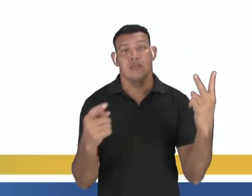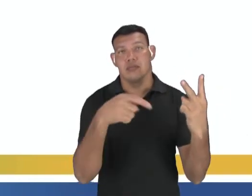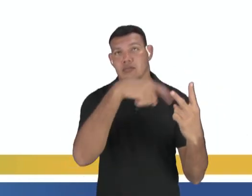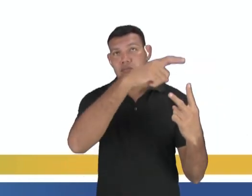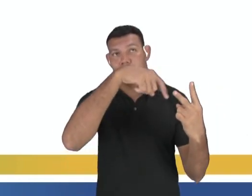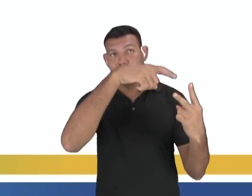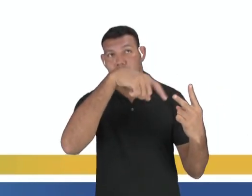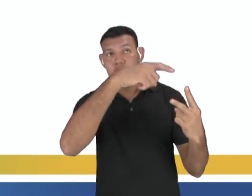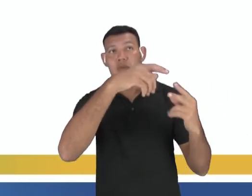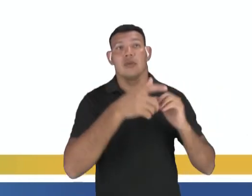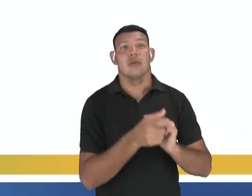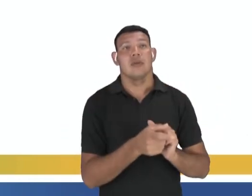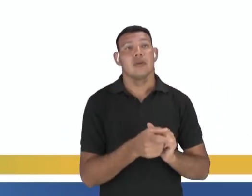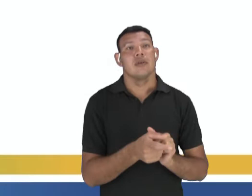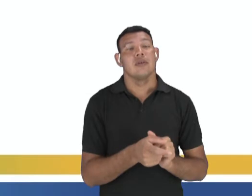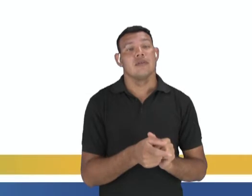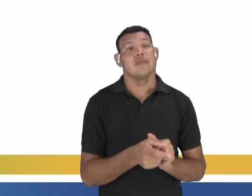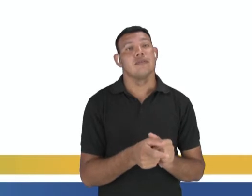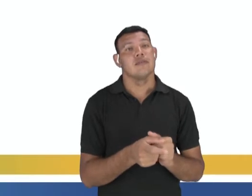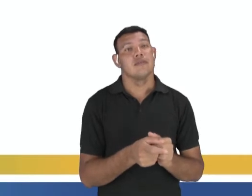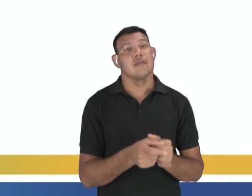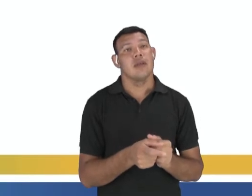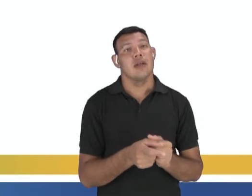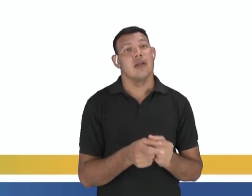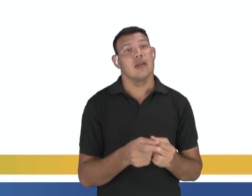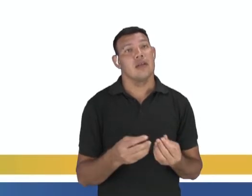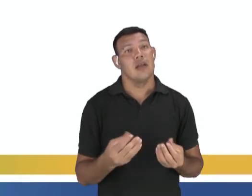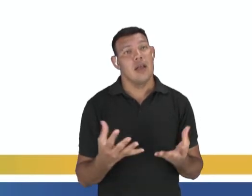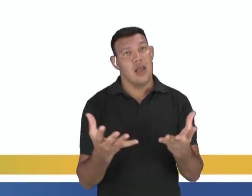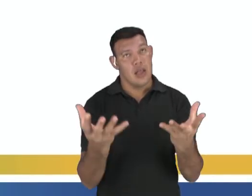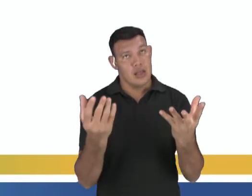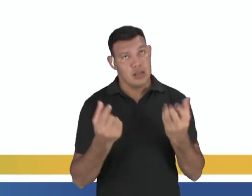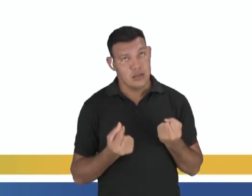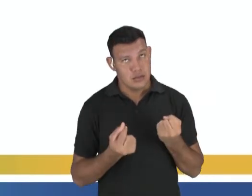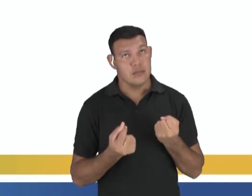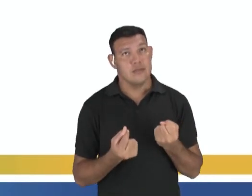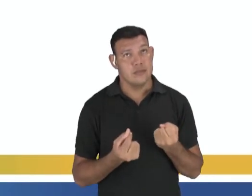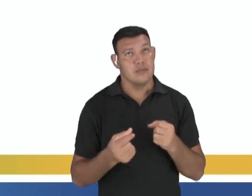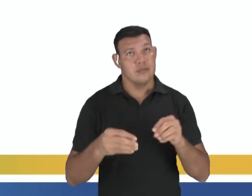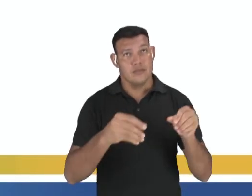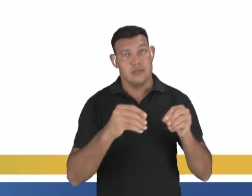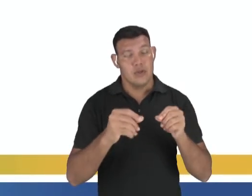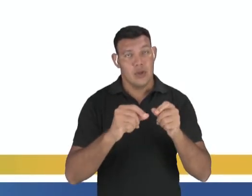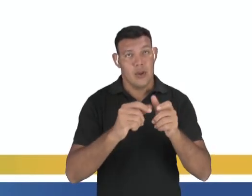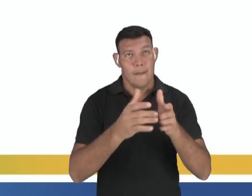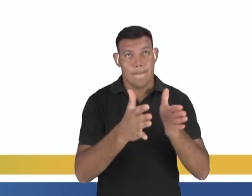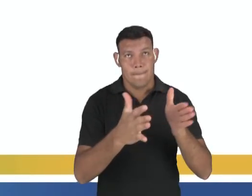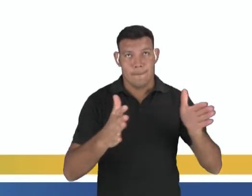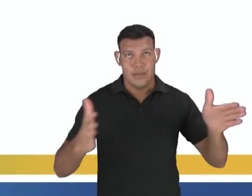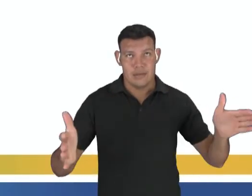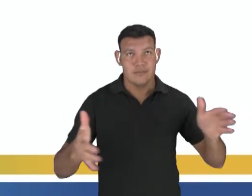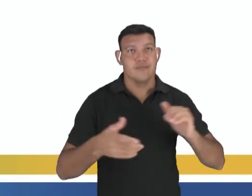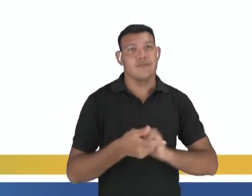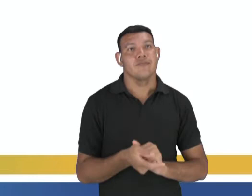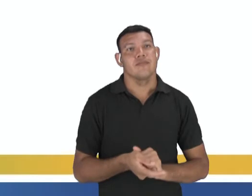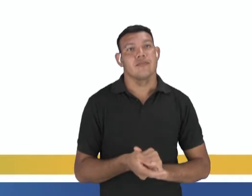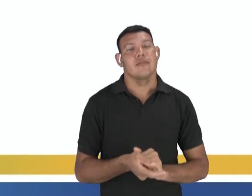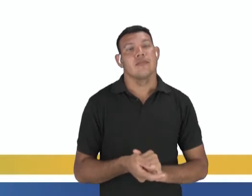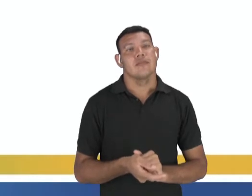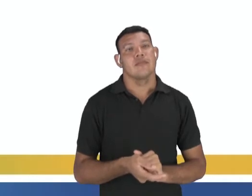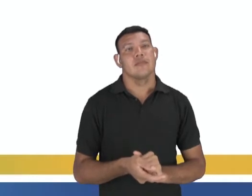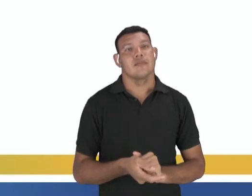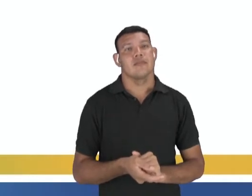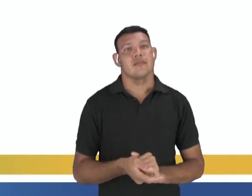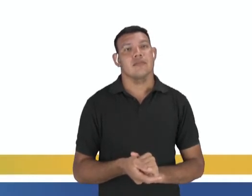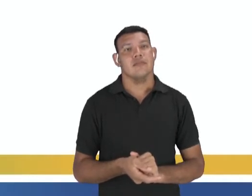trapézio e o terreno B trata-se de um losango. Como é que eu calculo a área de trapézio? Base maior mais base